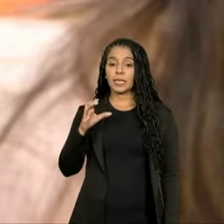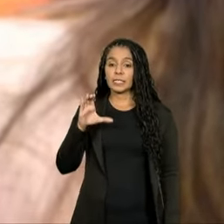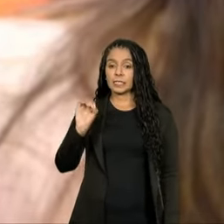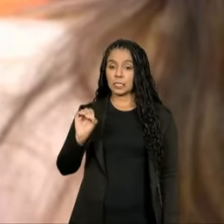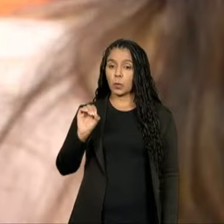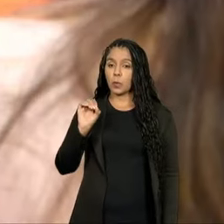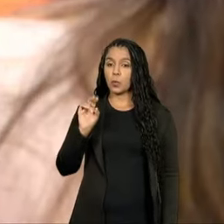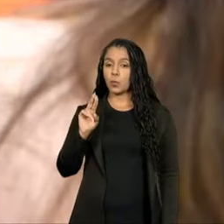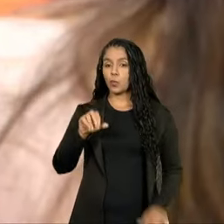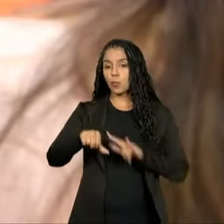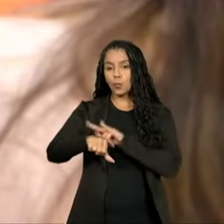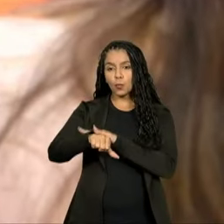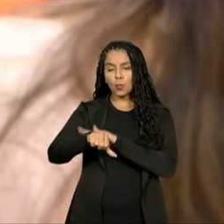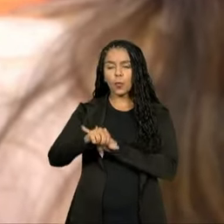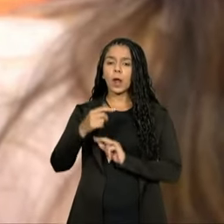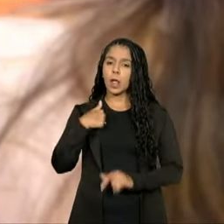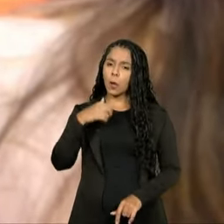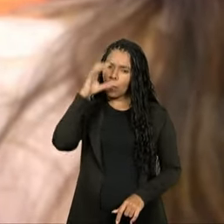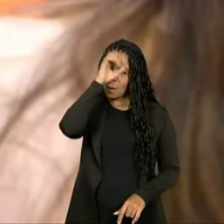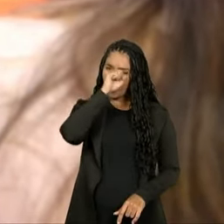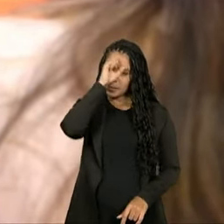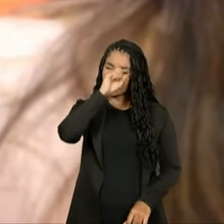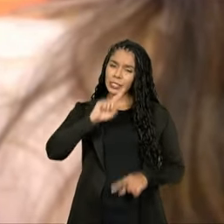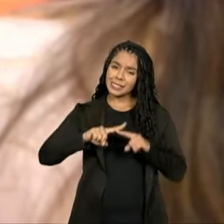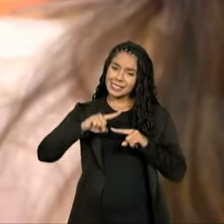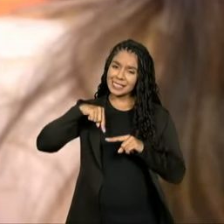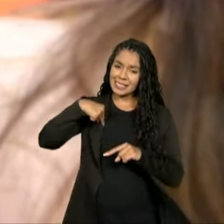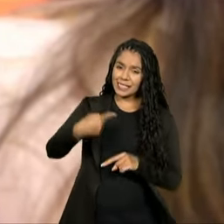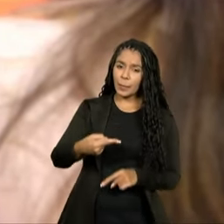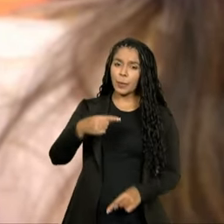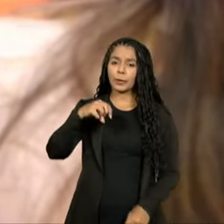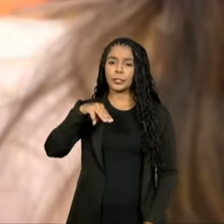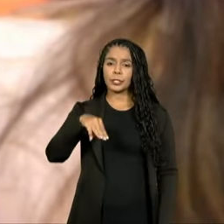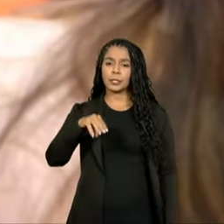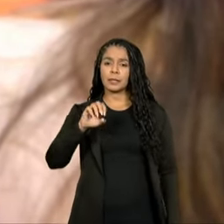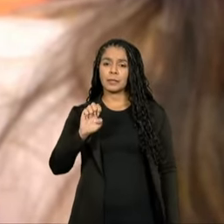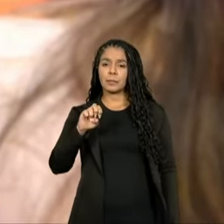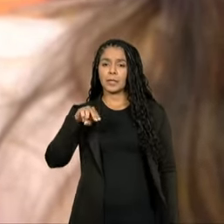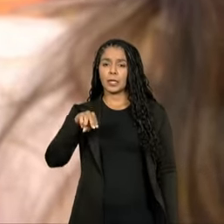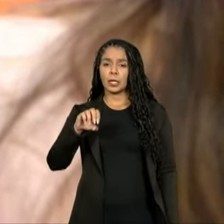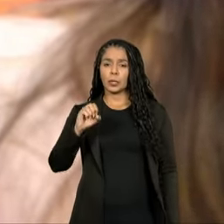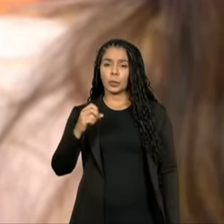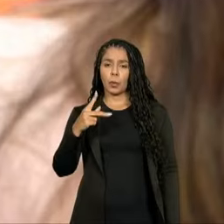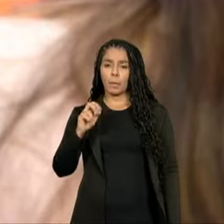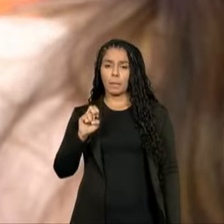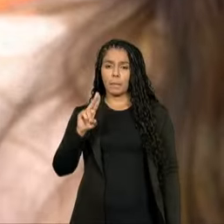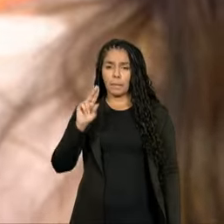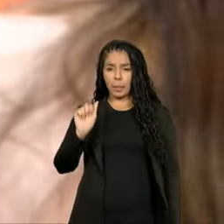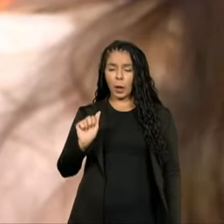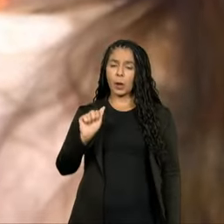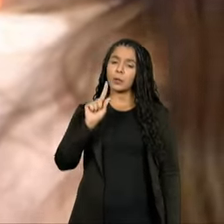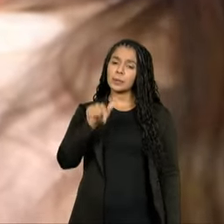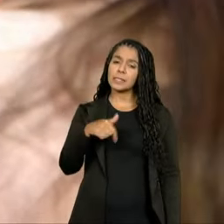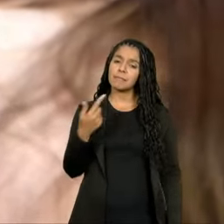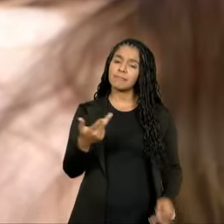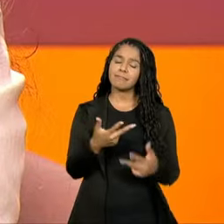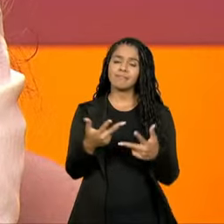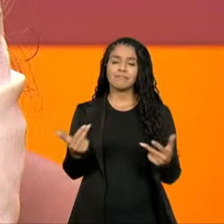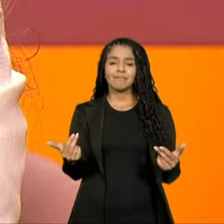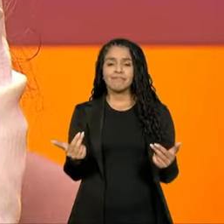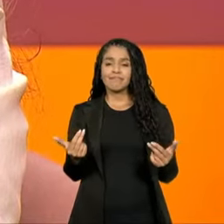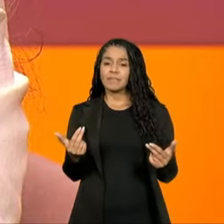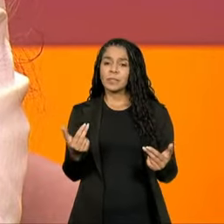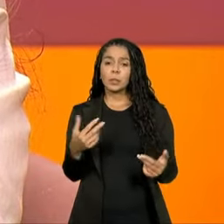eu aprendi, que depois da menopausa, a infecção urinária na mulher, ela se torna assintomática. Não necessariamente ela